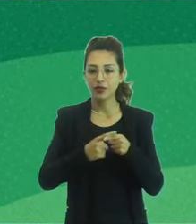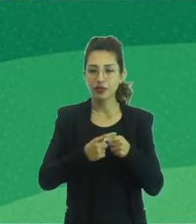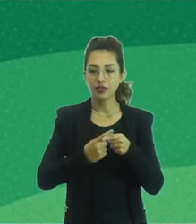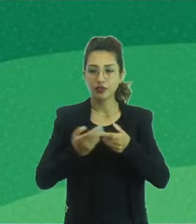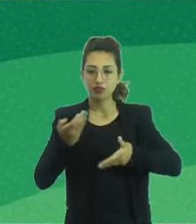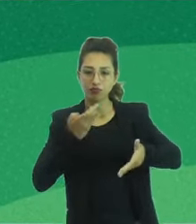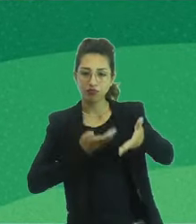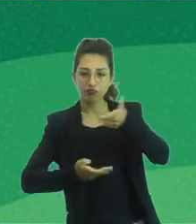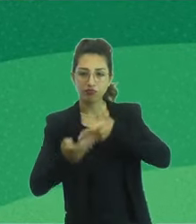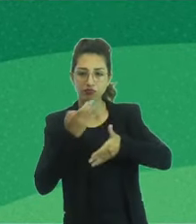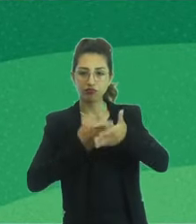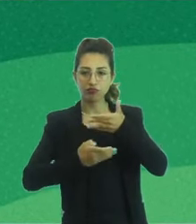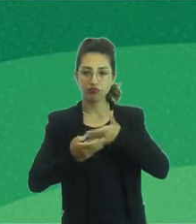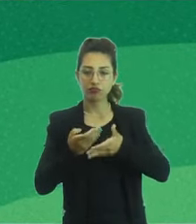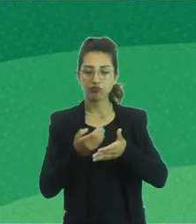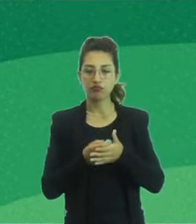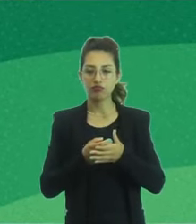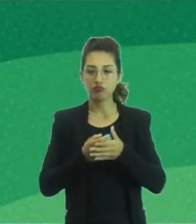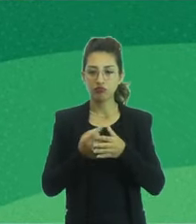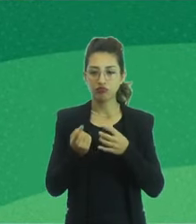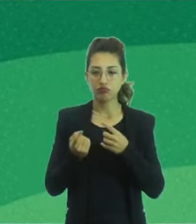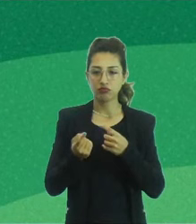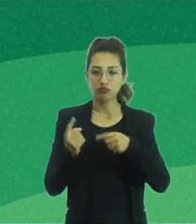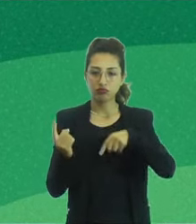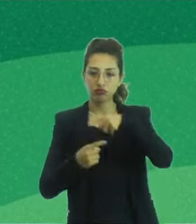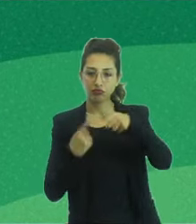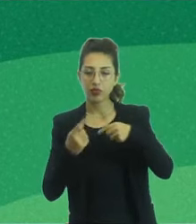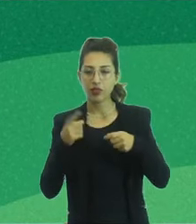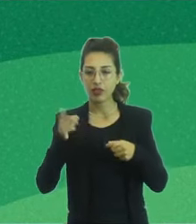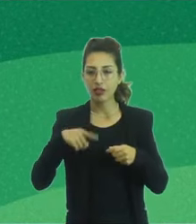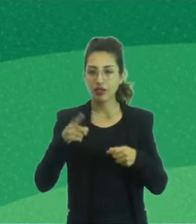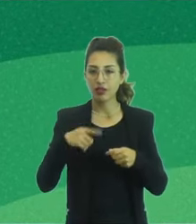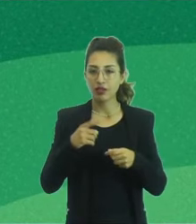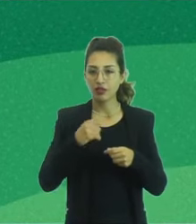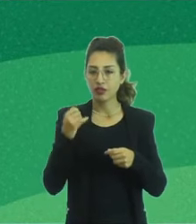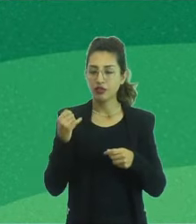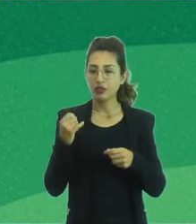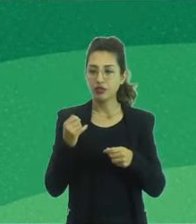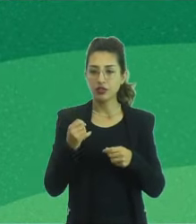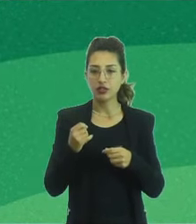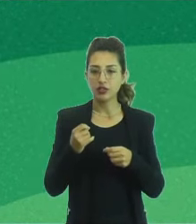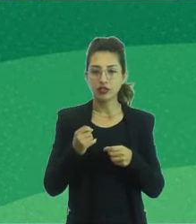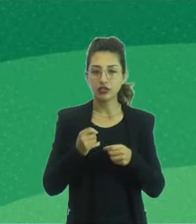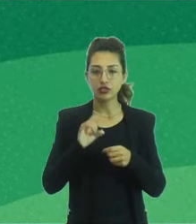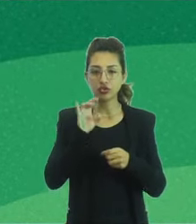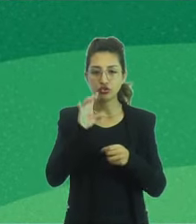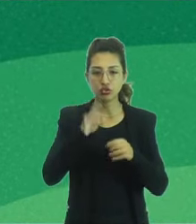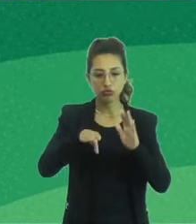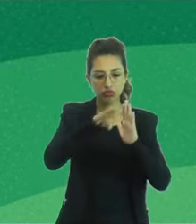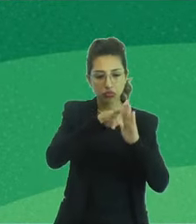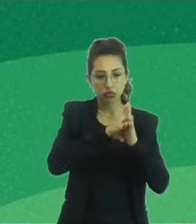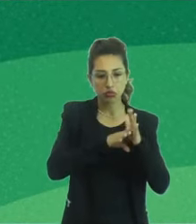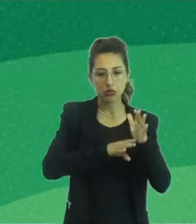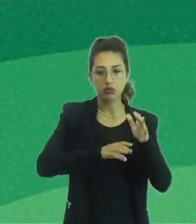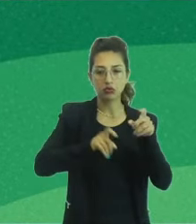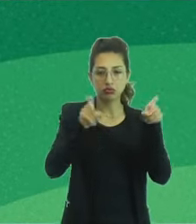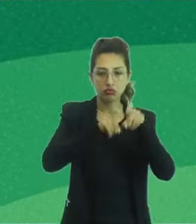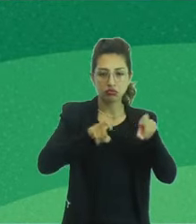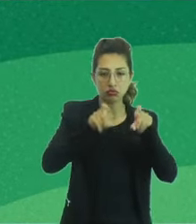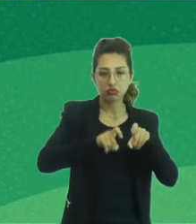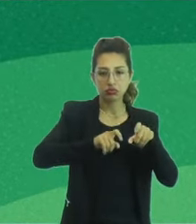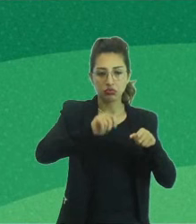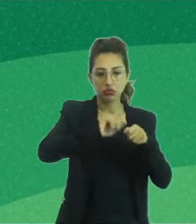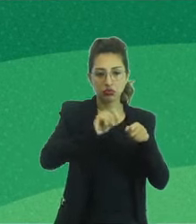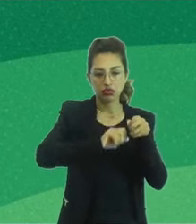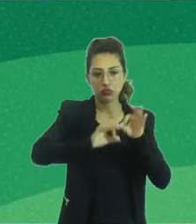constrói aqui dentro elas são muito mais do que coisas de programação coisas de ajuda de